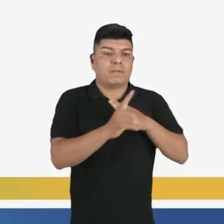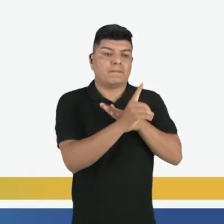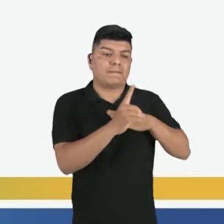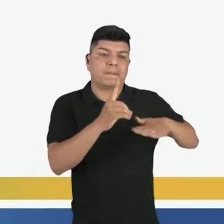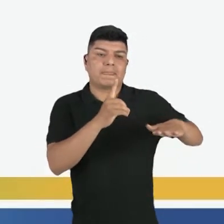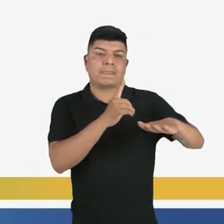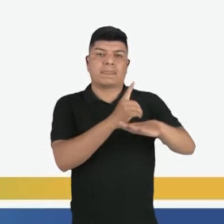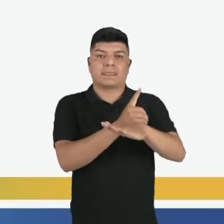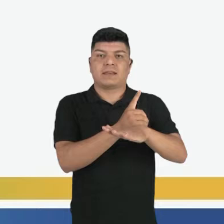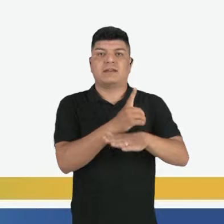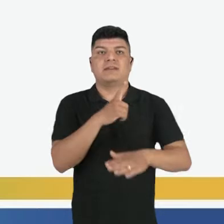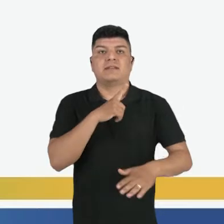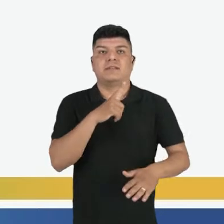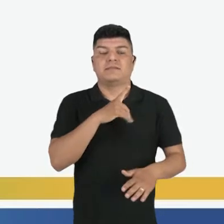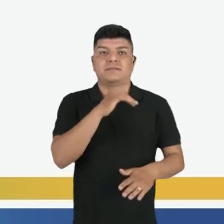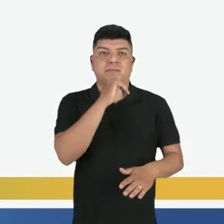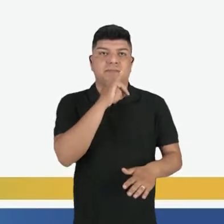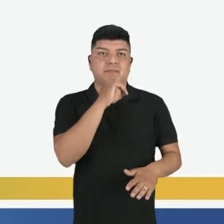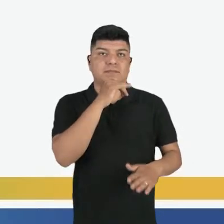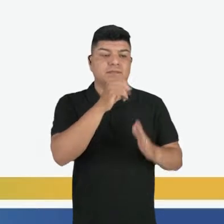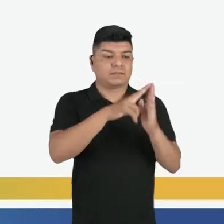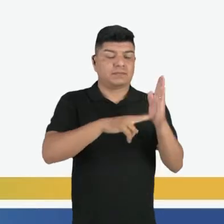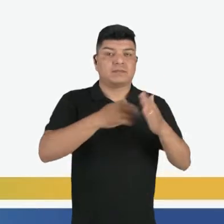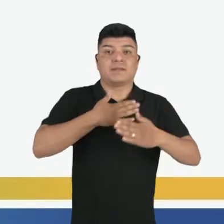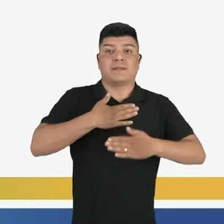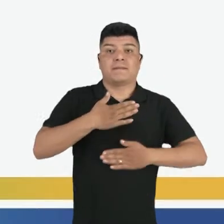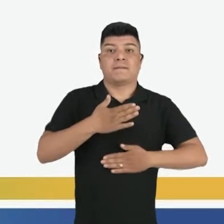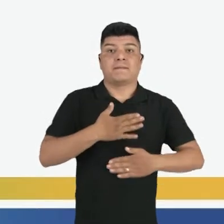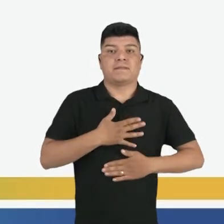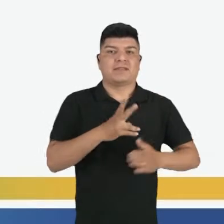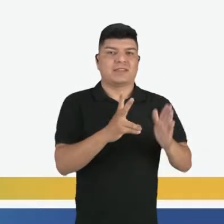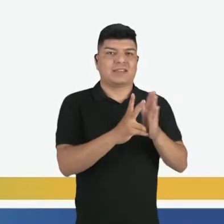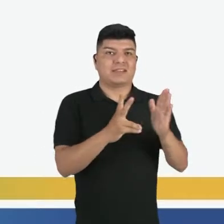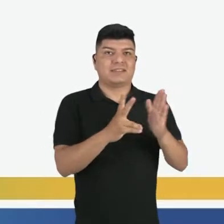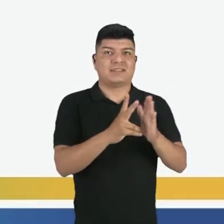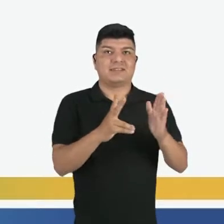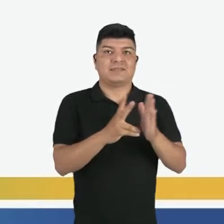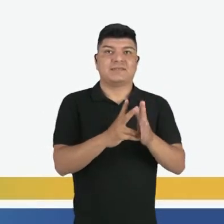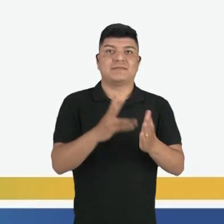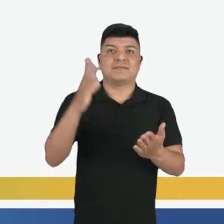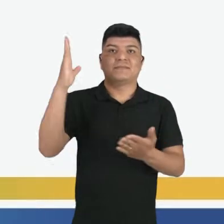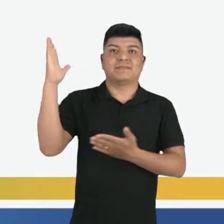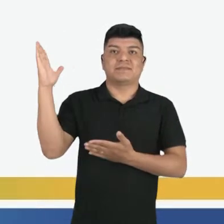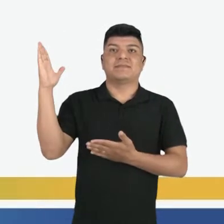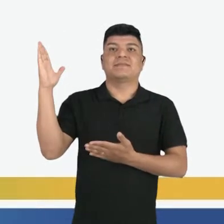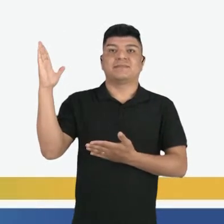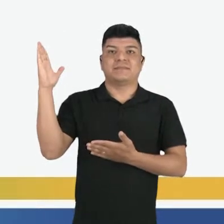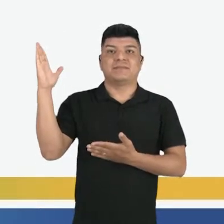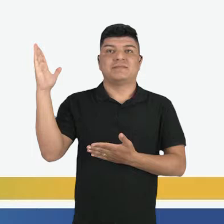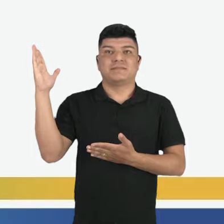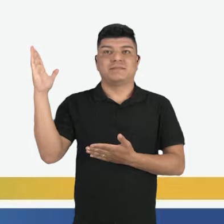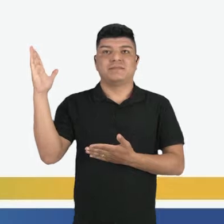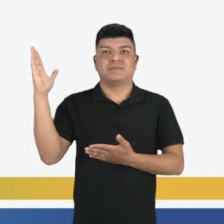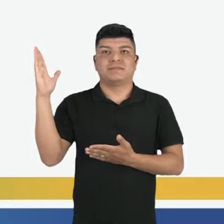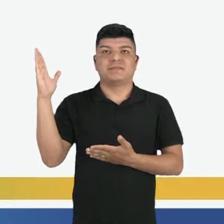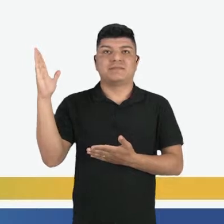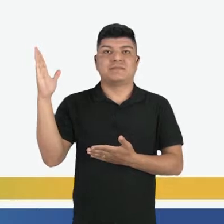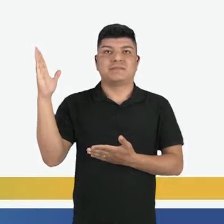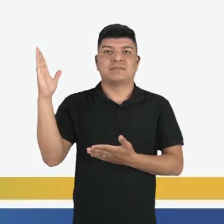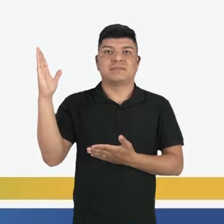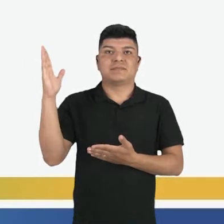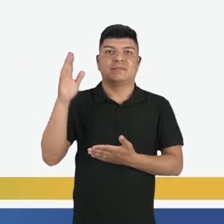sociedade. Então aí temos o exemplo da pintura corporal dos índios Guajape, lá do Amapá.